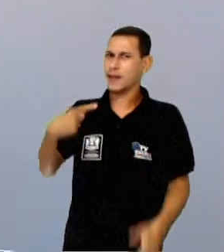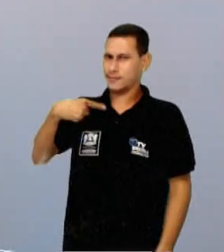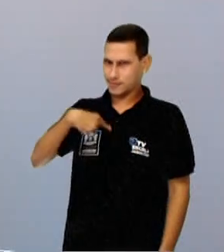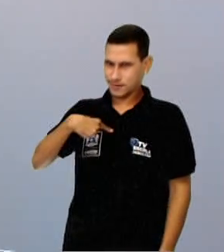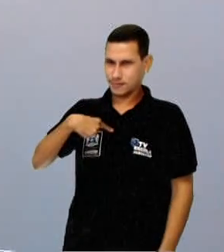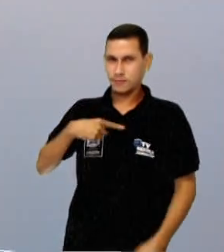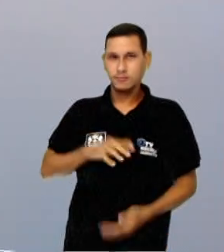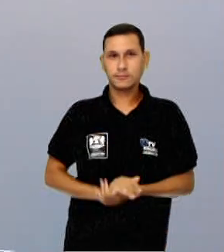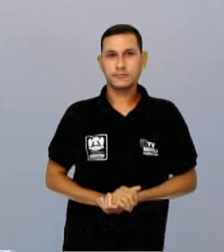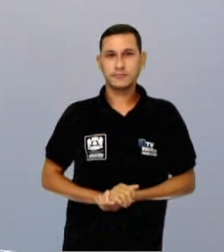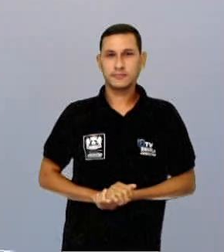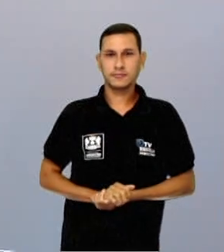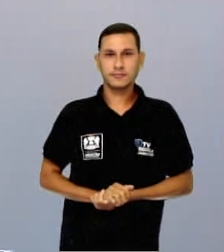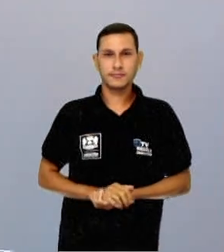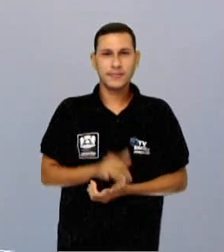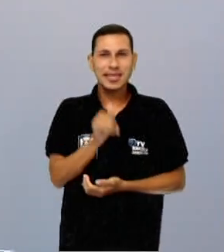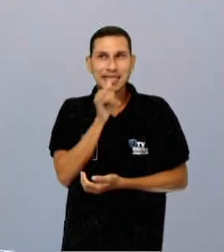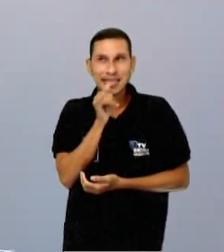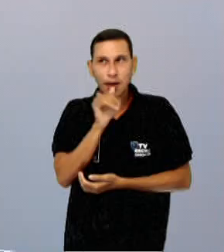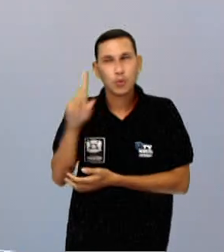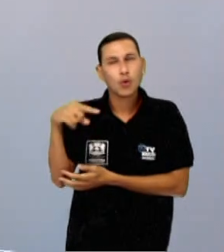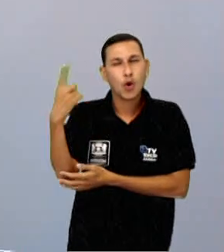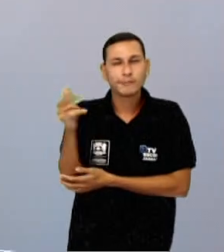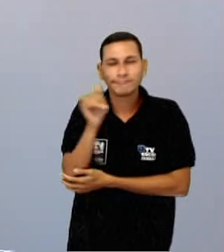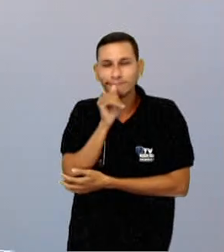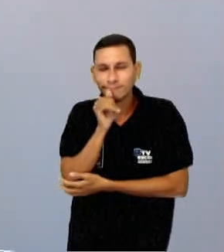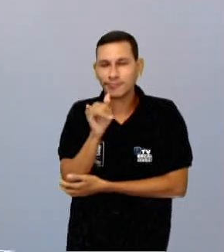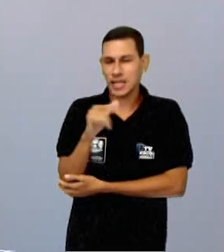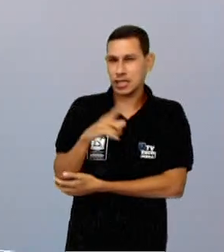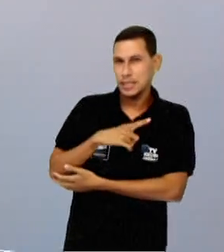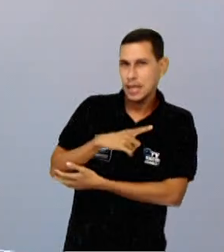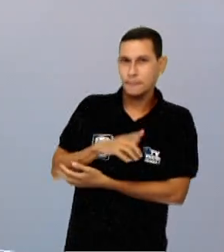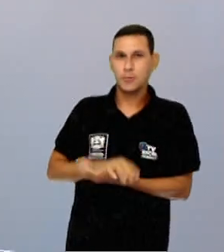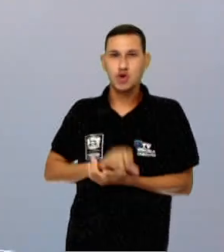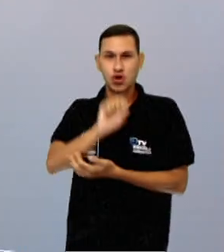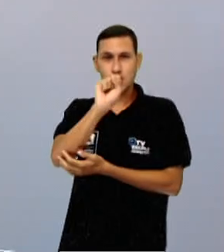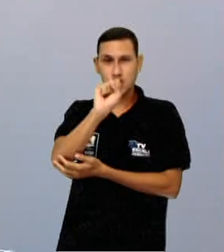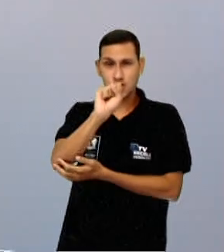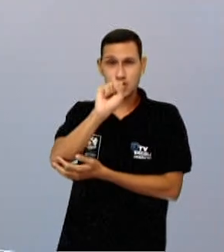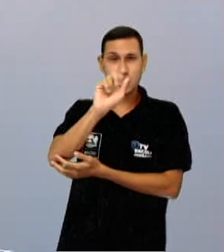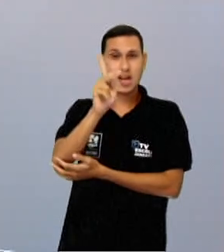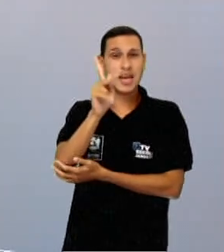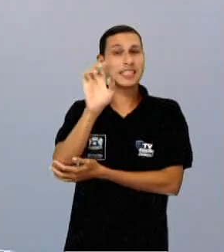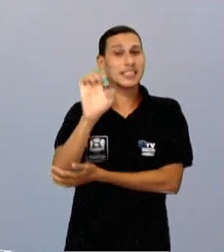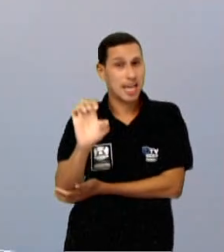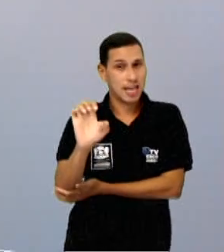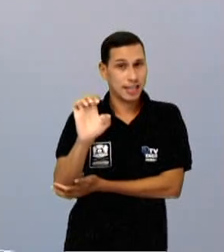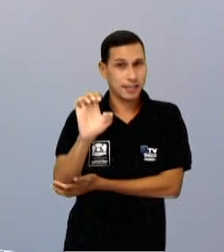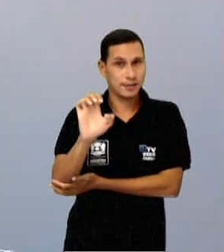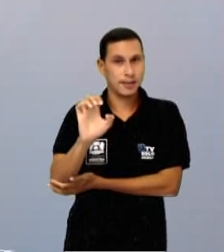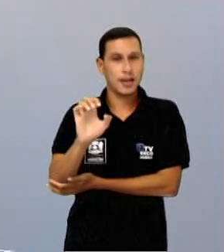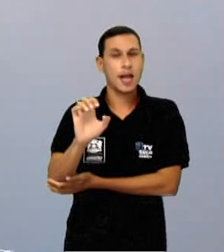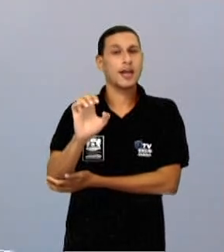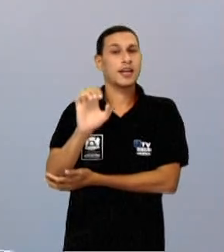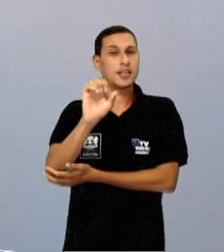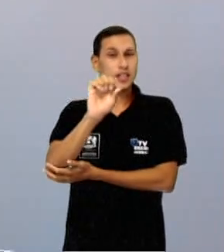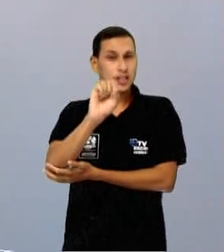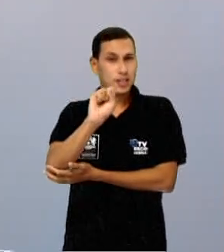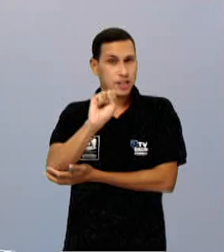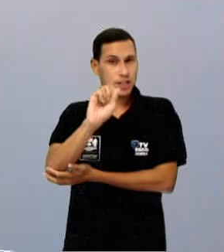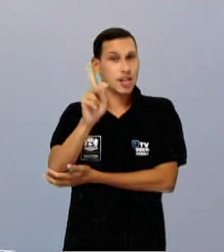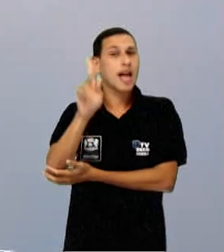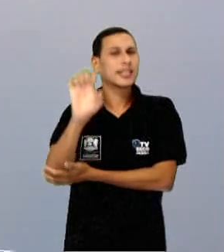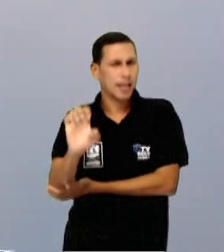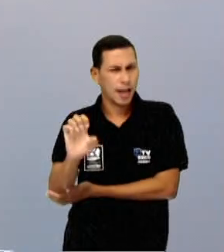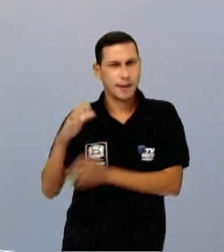no caso desse próximo exemplo nós temos x from Brazil